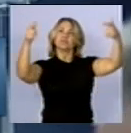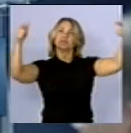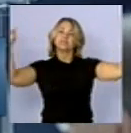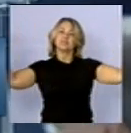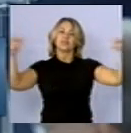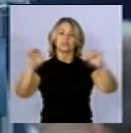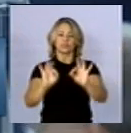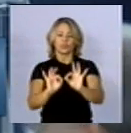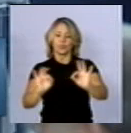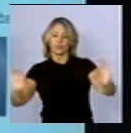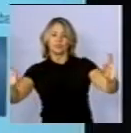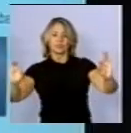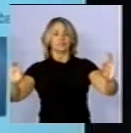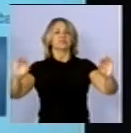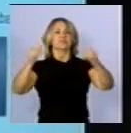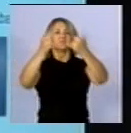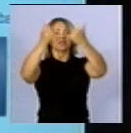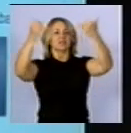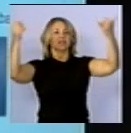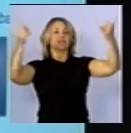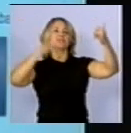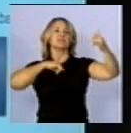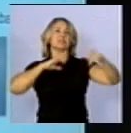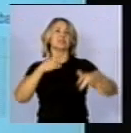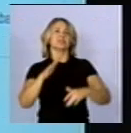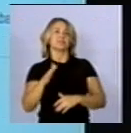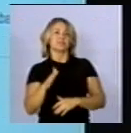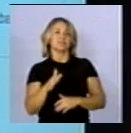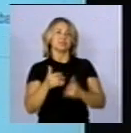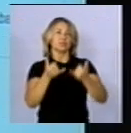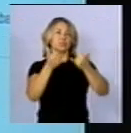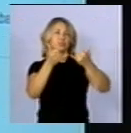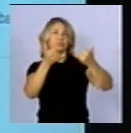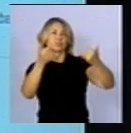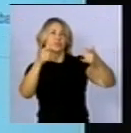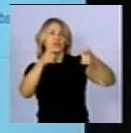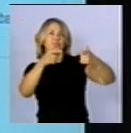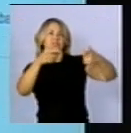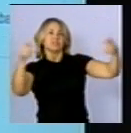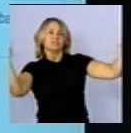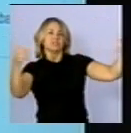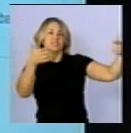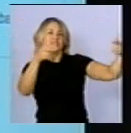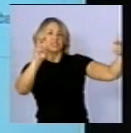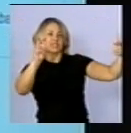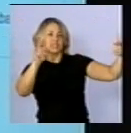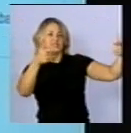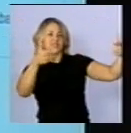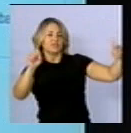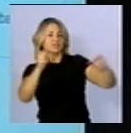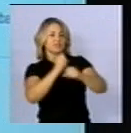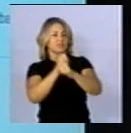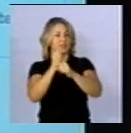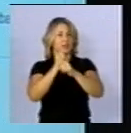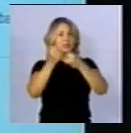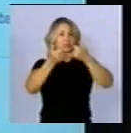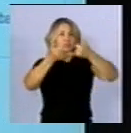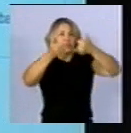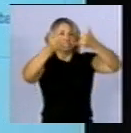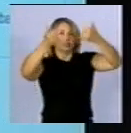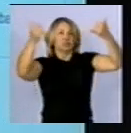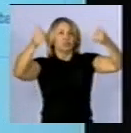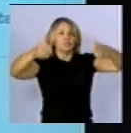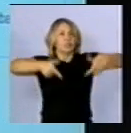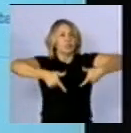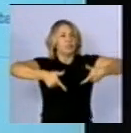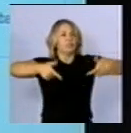cumprimento das linhas uma Projeção de Salvo engano de de 15 20 anos aí de se ter uma expansão de 50% no